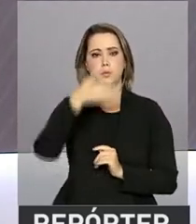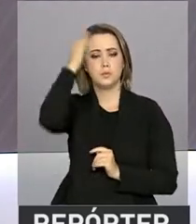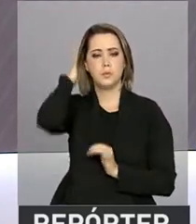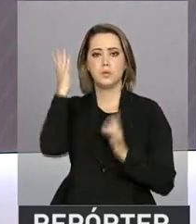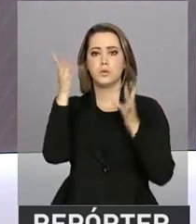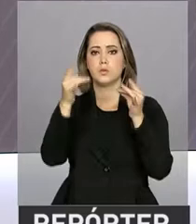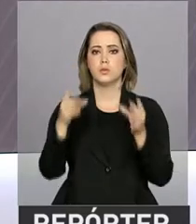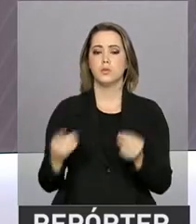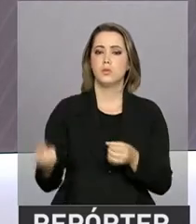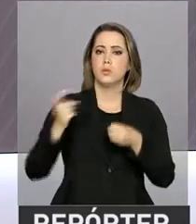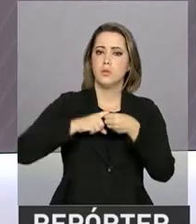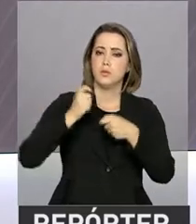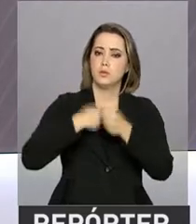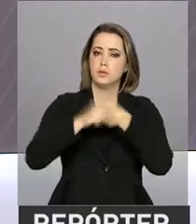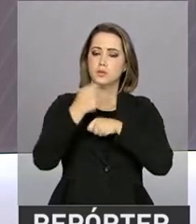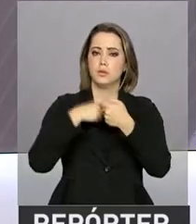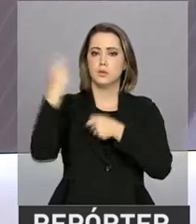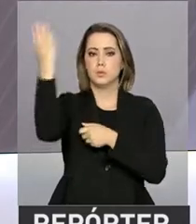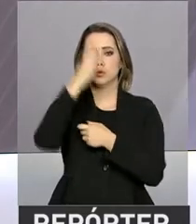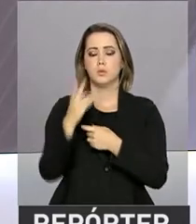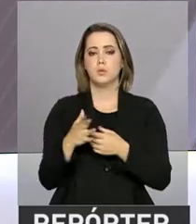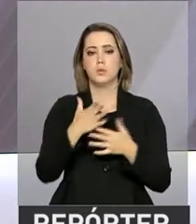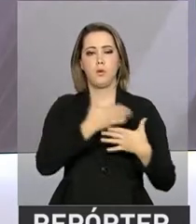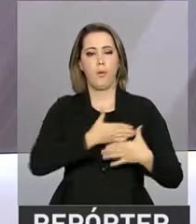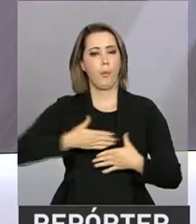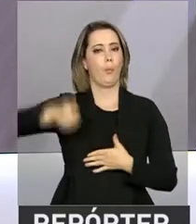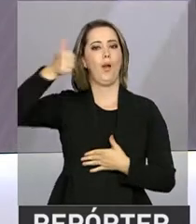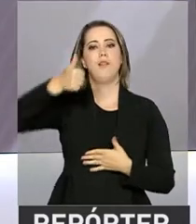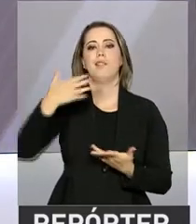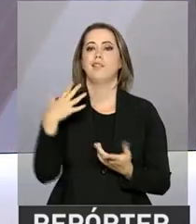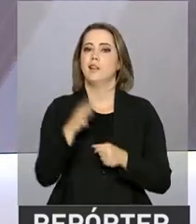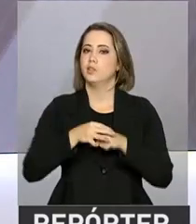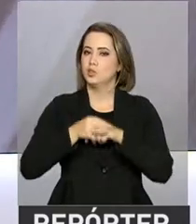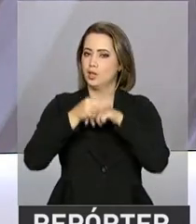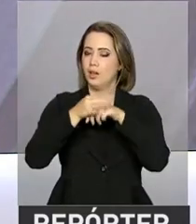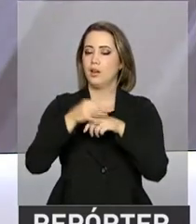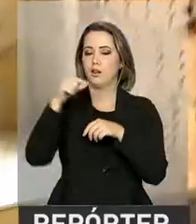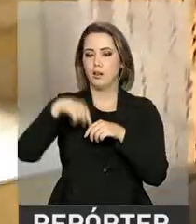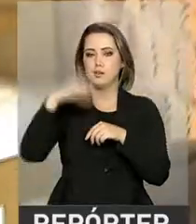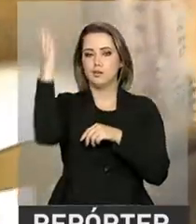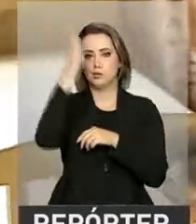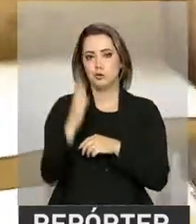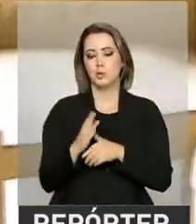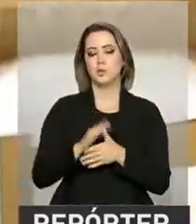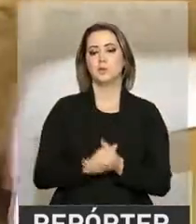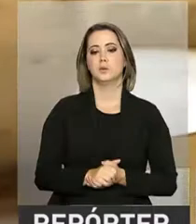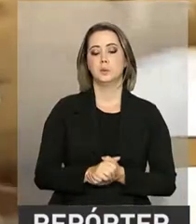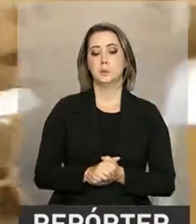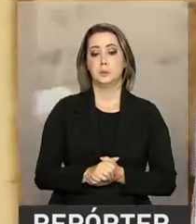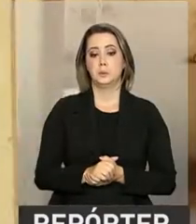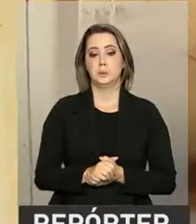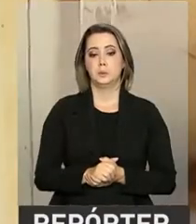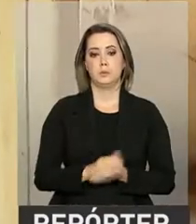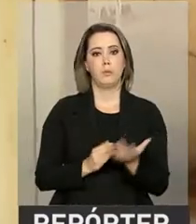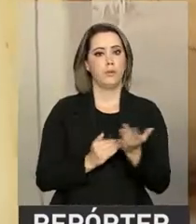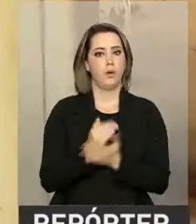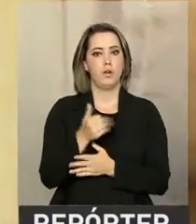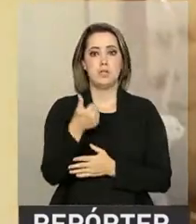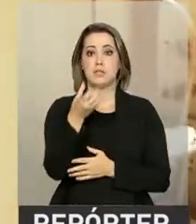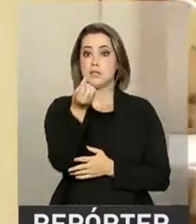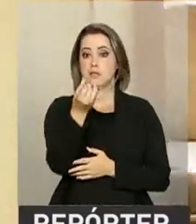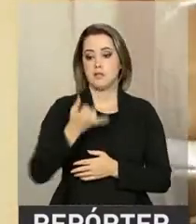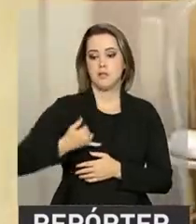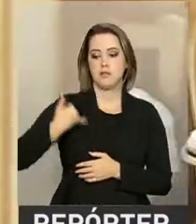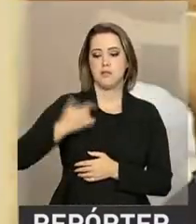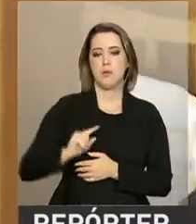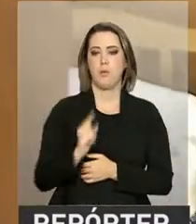a recuperação da economia brasileira e a qualidade da carne produzida no Brasil. Desde os 16 anos de